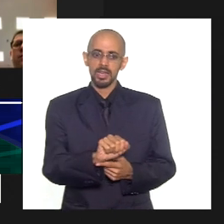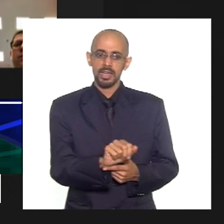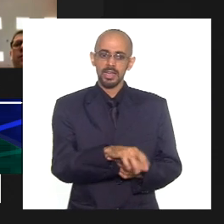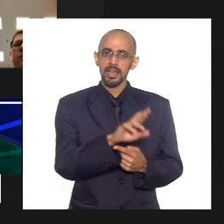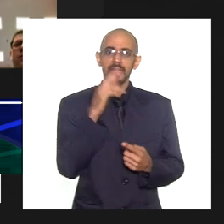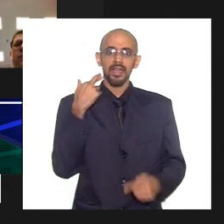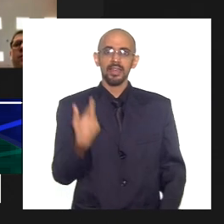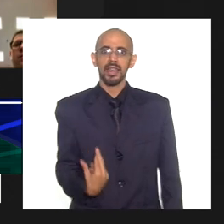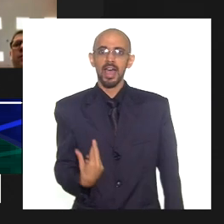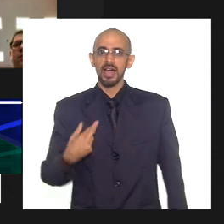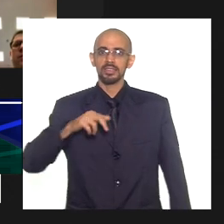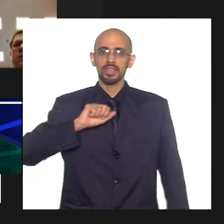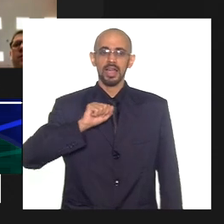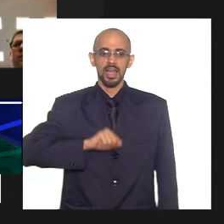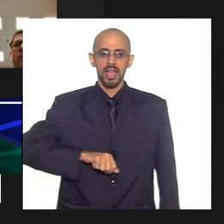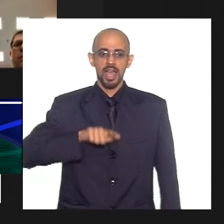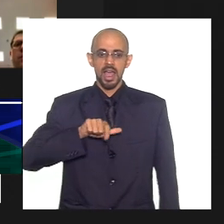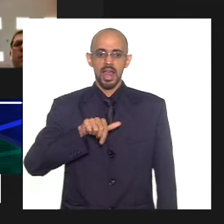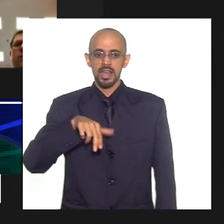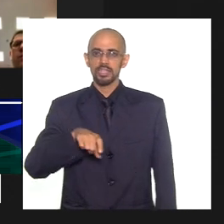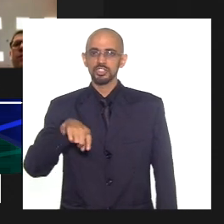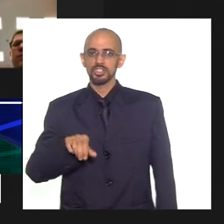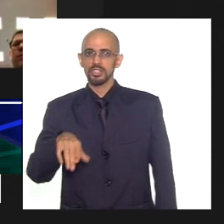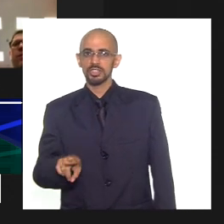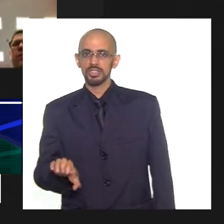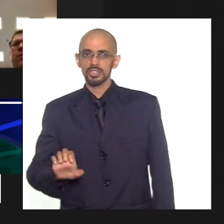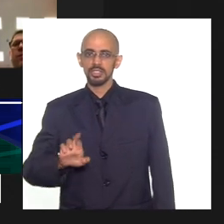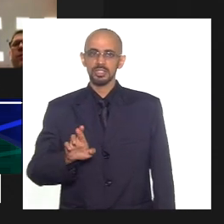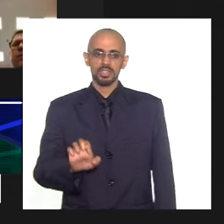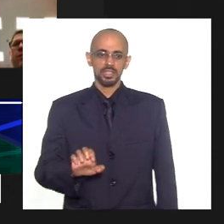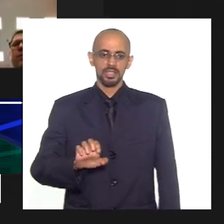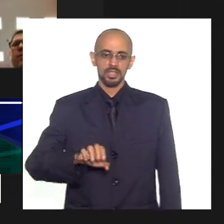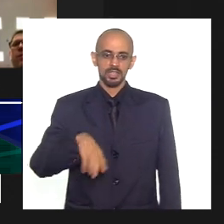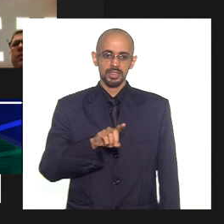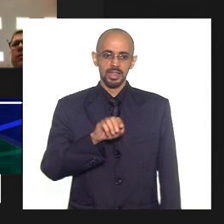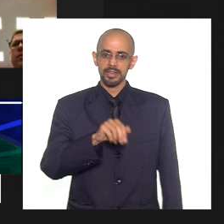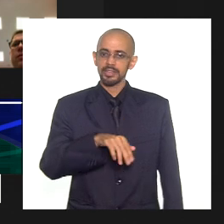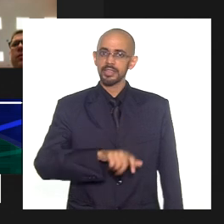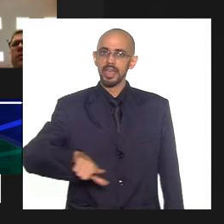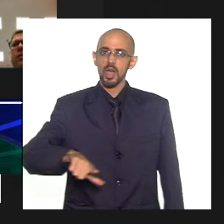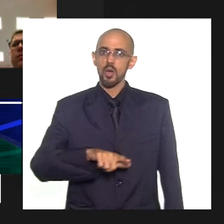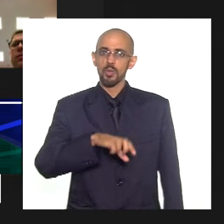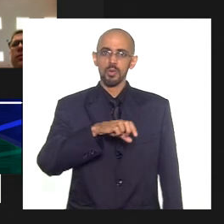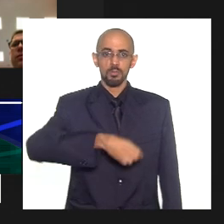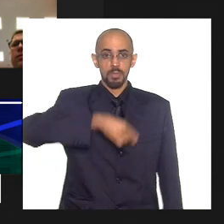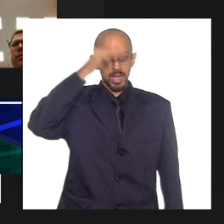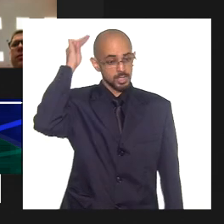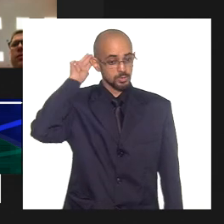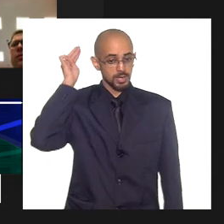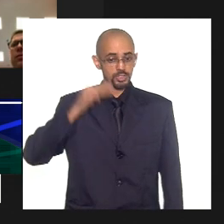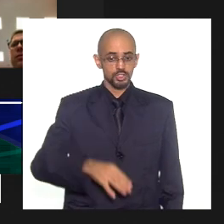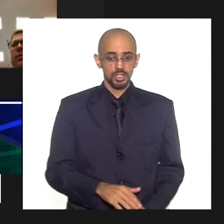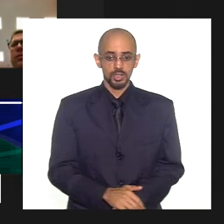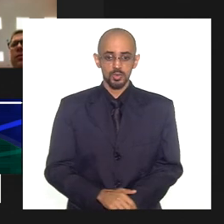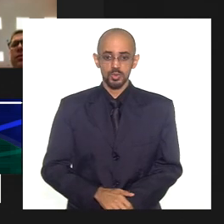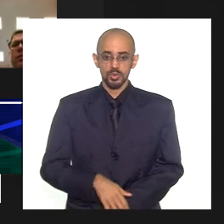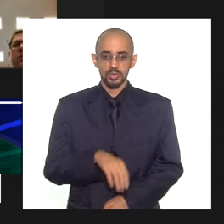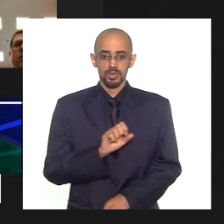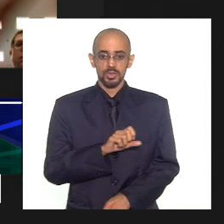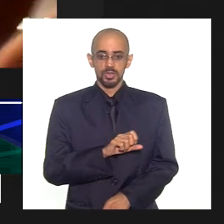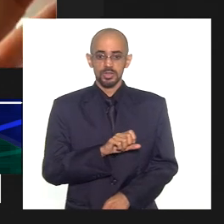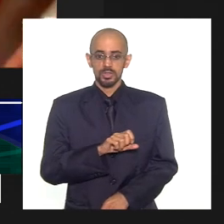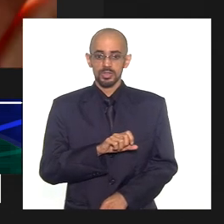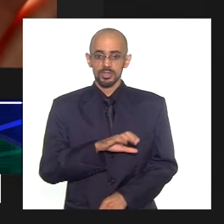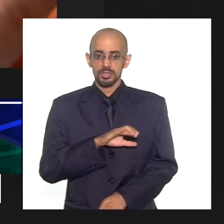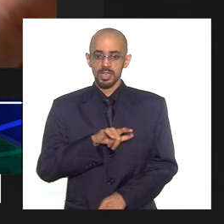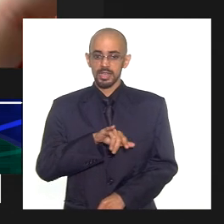Renata, Alexandre, Daniel, Márcio. Boa tarde, presidente. Boa tarde, presidente. Boa tarde, Sérgio Fernandes. Boa